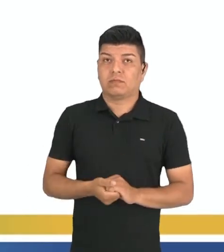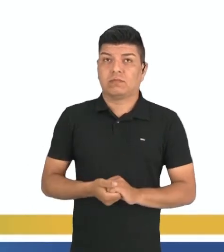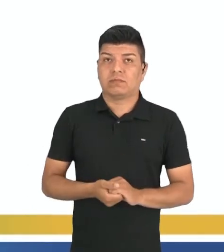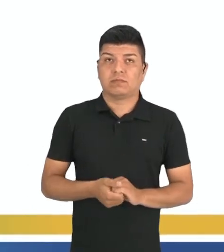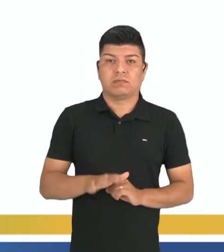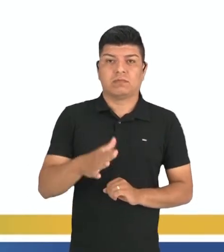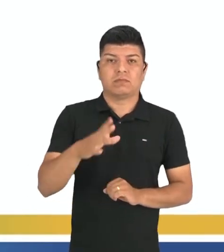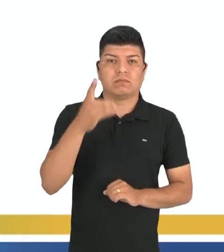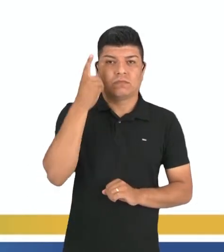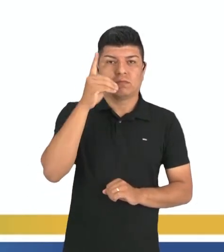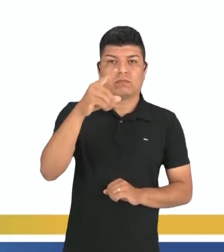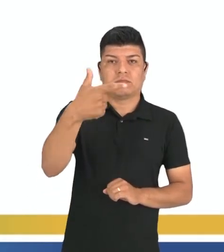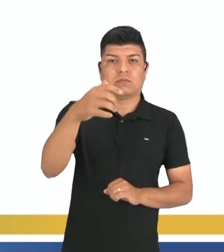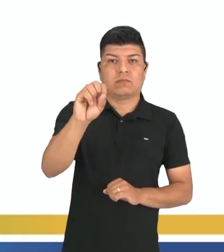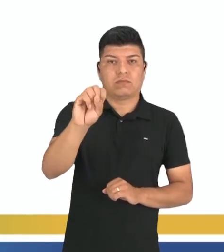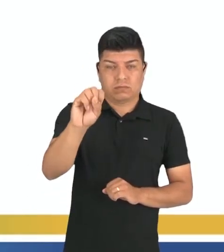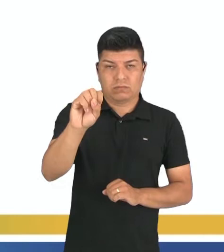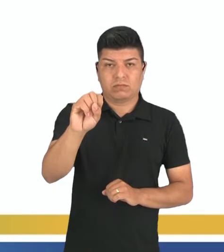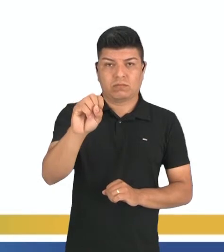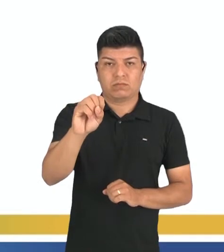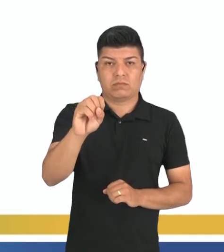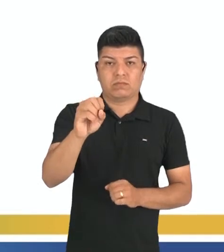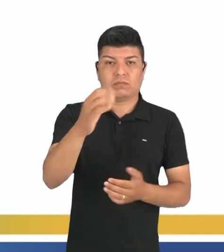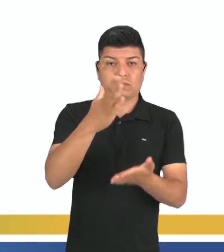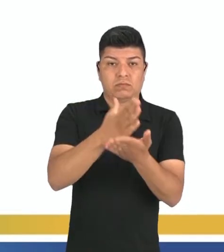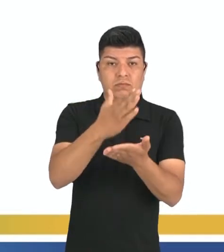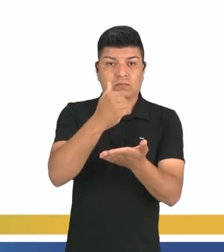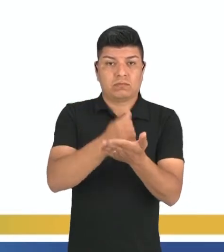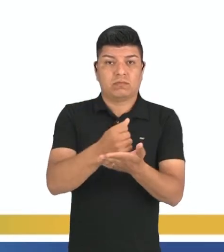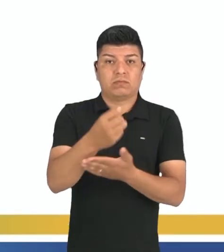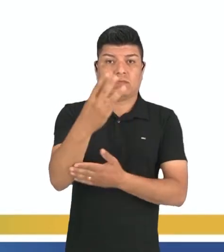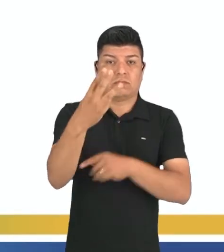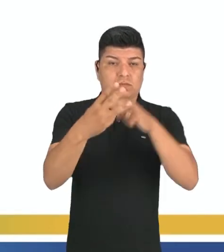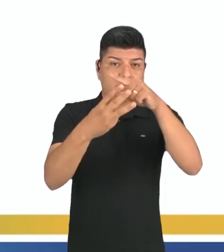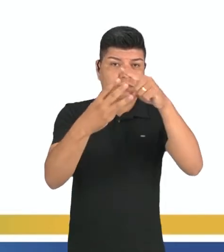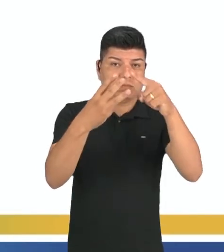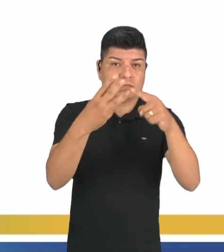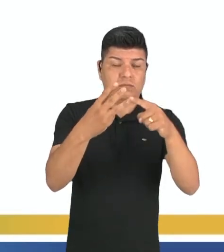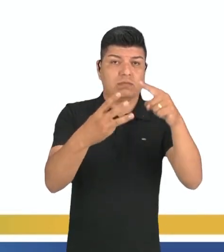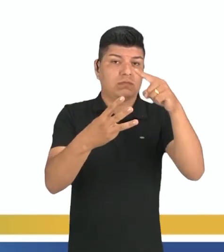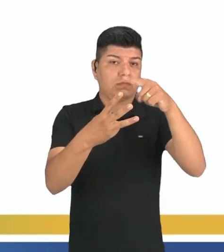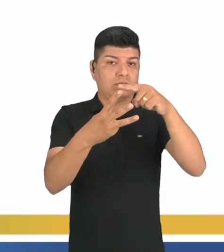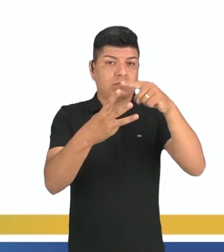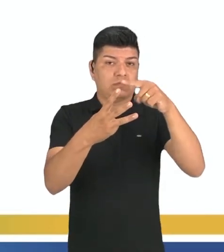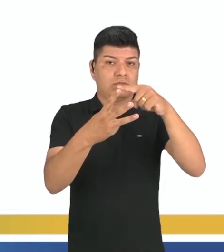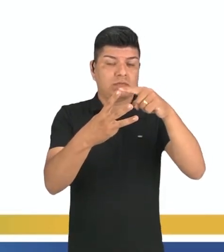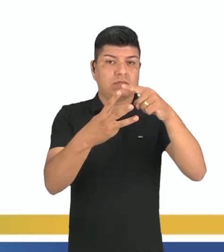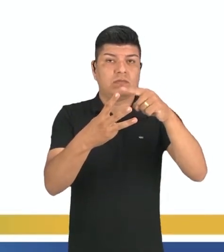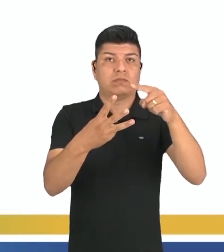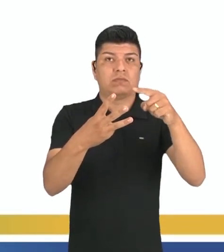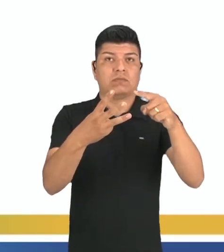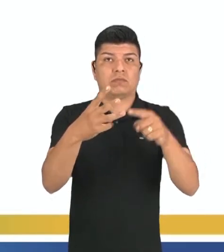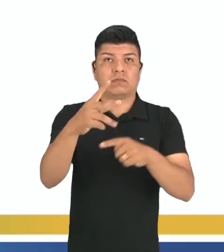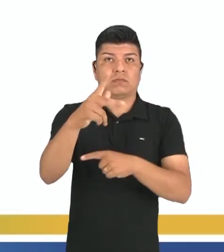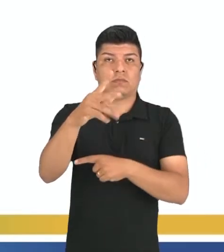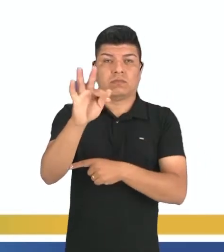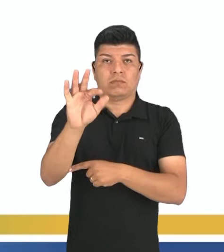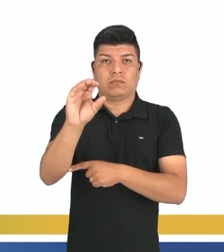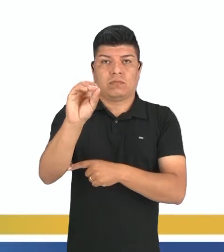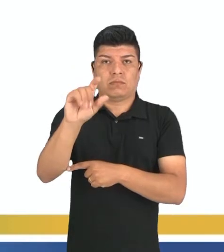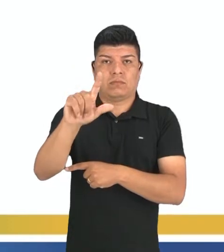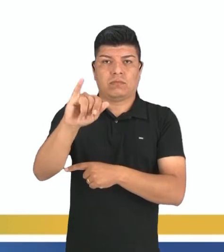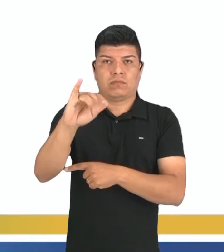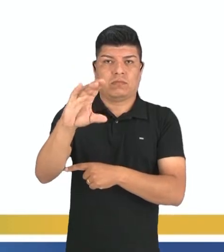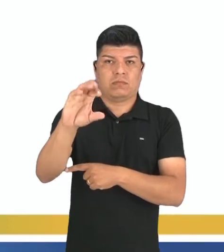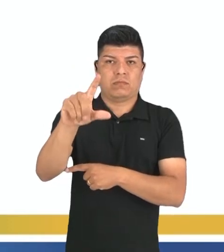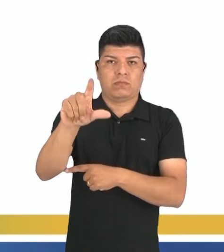base 28 dias, ele está dividido em 3 fases. Ele tem uma primeira fase que nós chamamos de folicular, ele tem